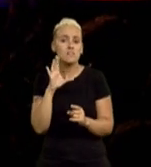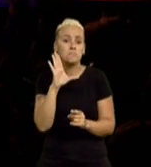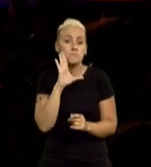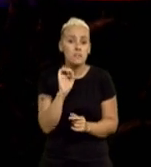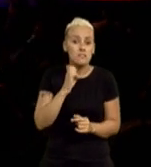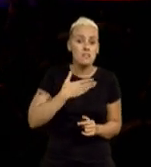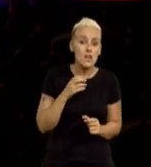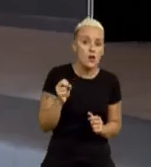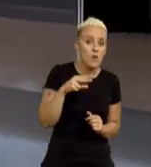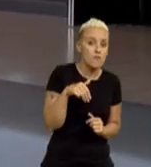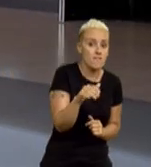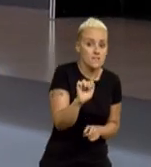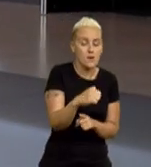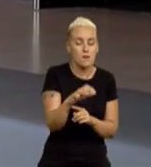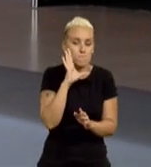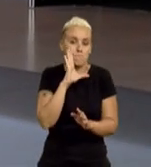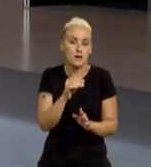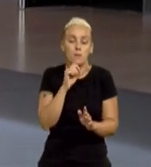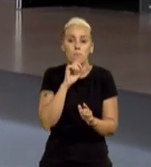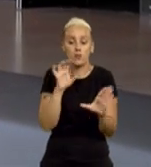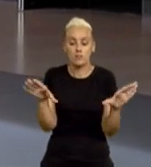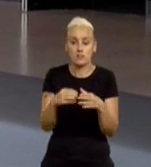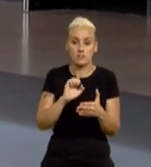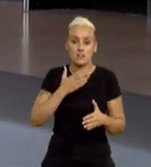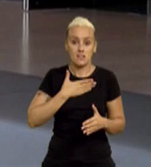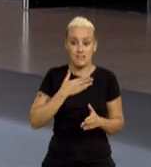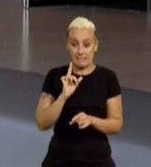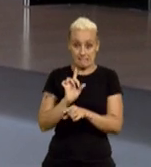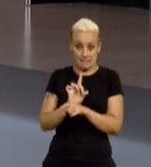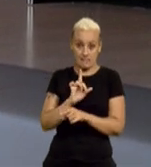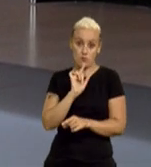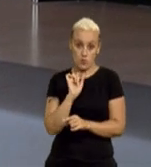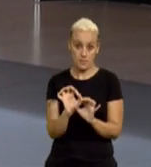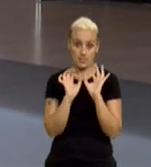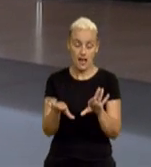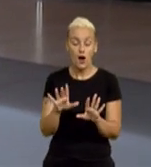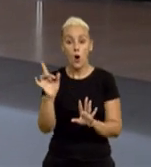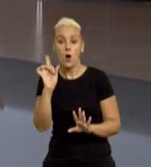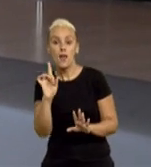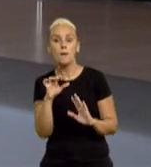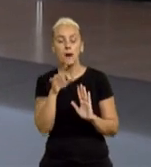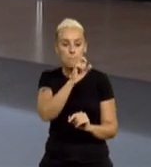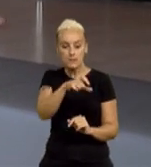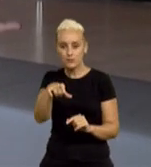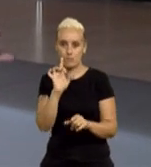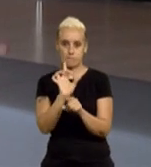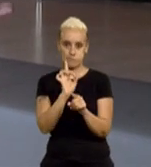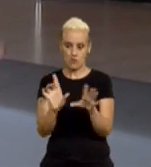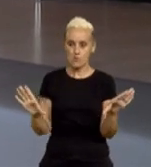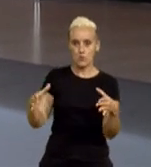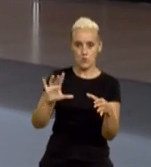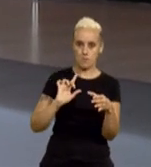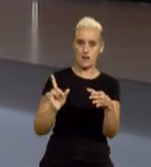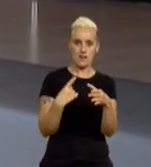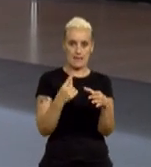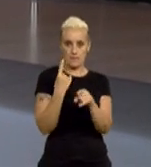não te posso dizer por enquanto, porque poderá sair com o nome Belsius Hotel, poderá não sair com o nome Belsius Hotel. No entanto, são as mesmas pessoas que estão aqui